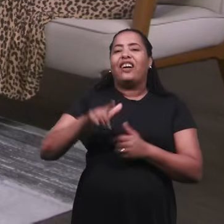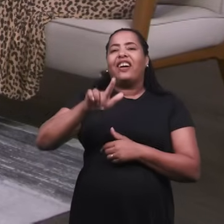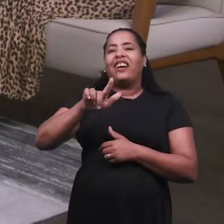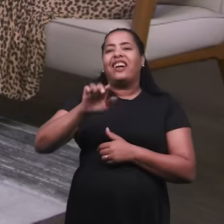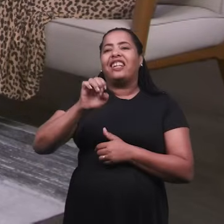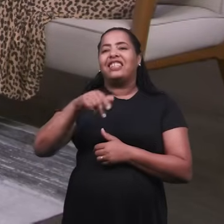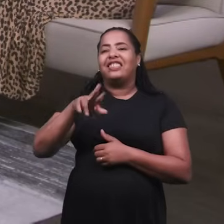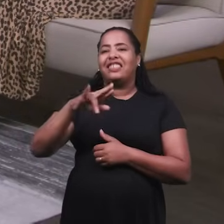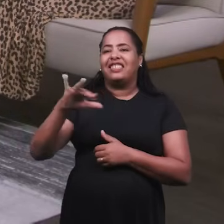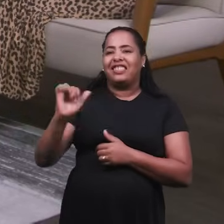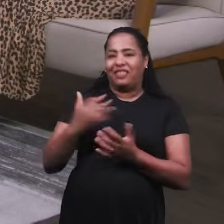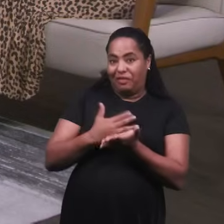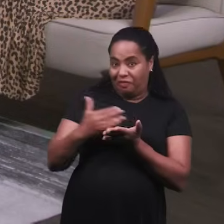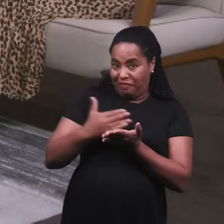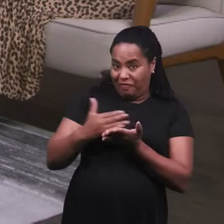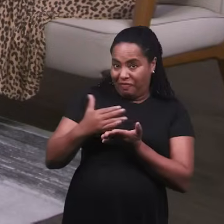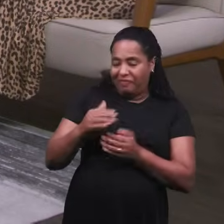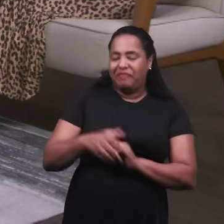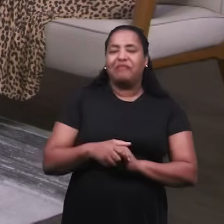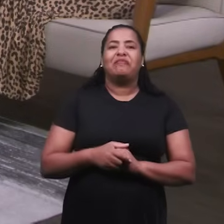com Letícia. Amém.